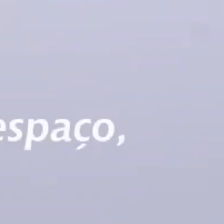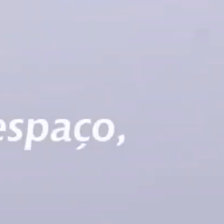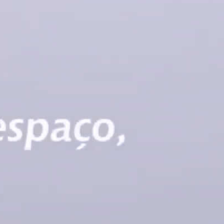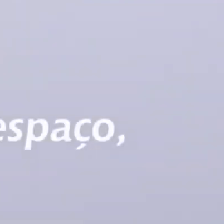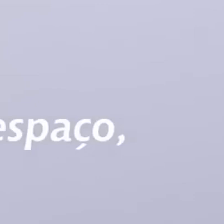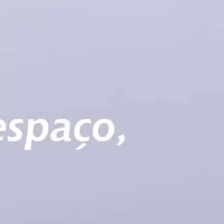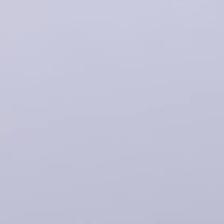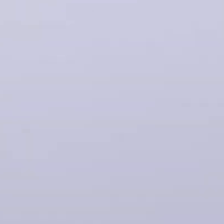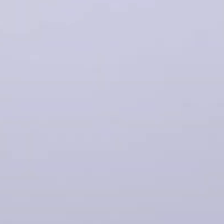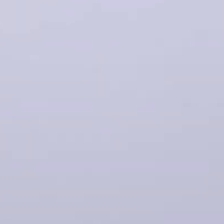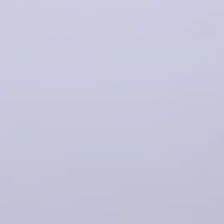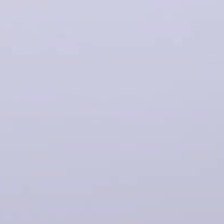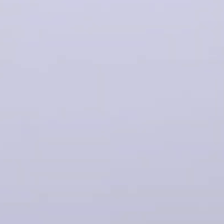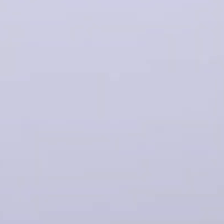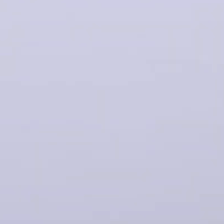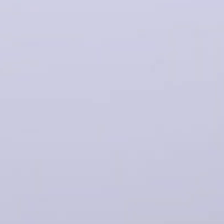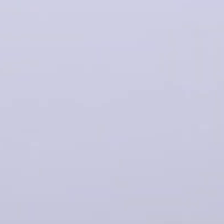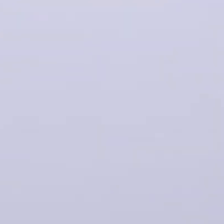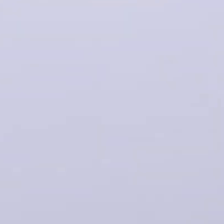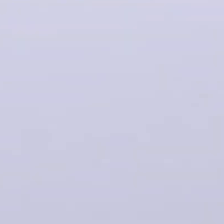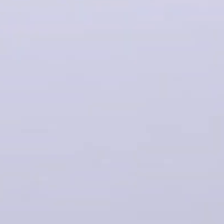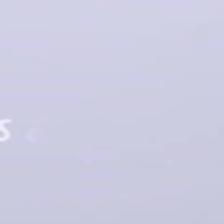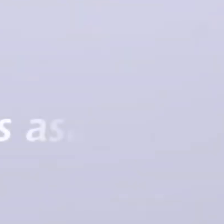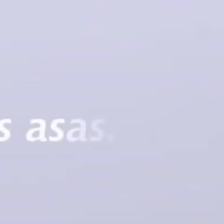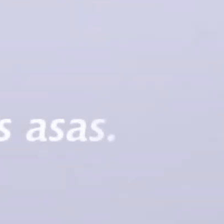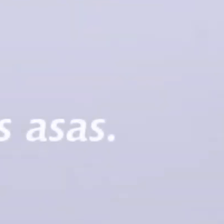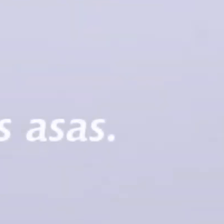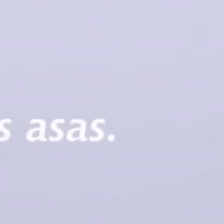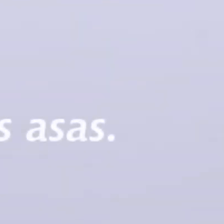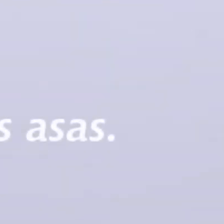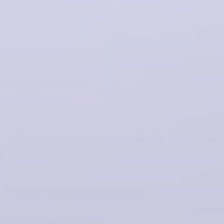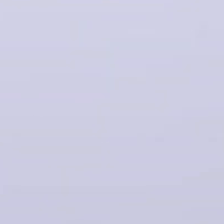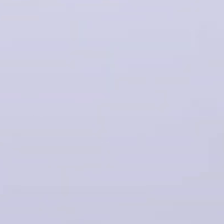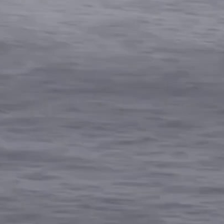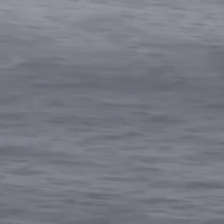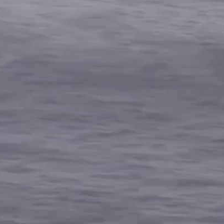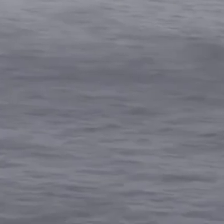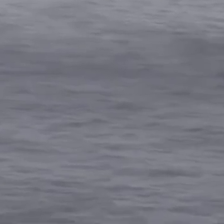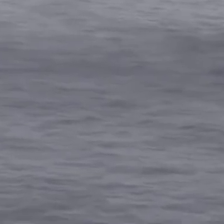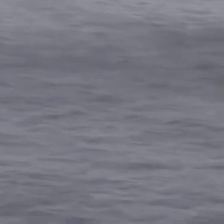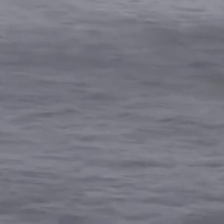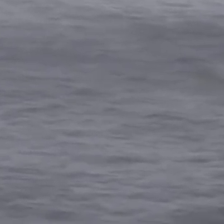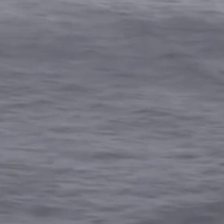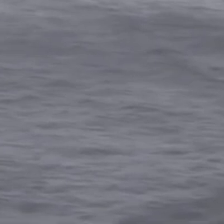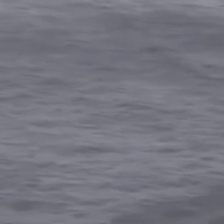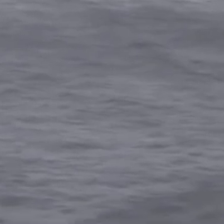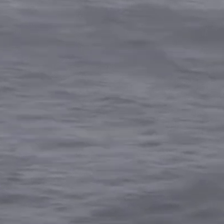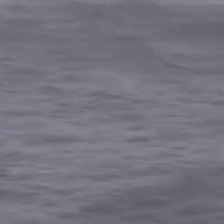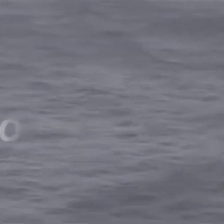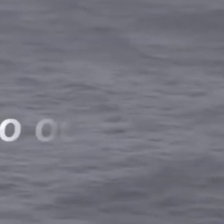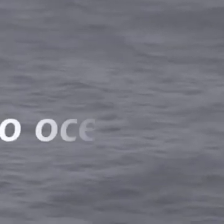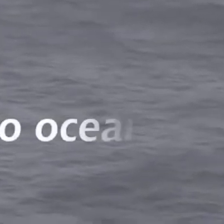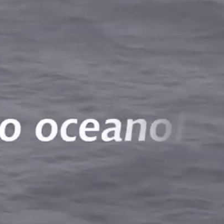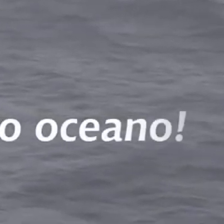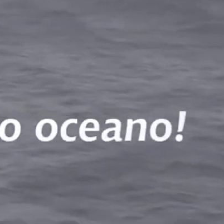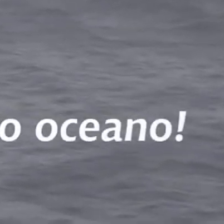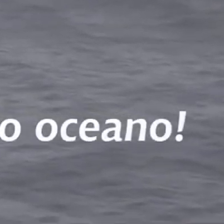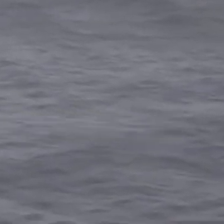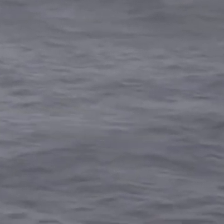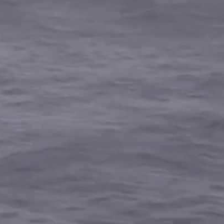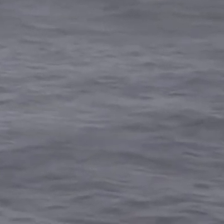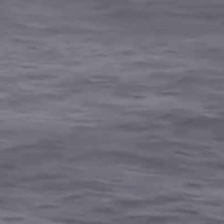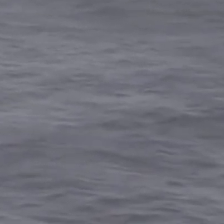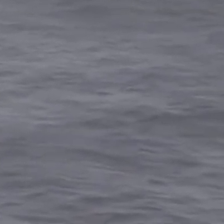espaço. Albatroz, albatroz, dá-me estas asas. Desce do espaço imenso, ó águia do